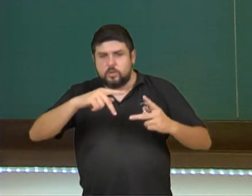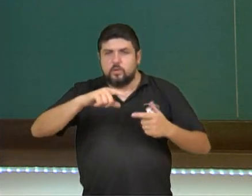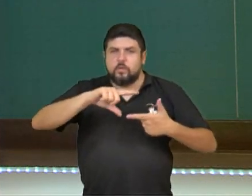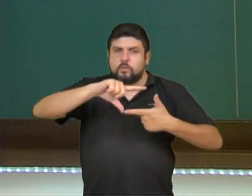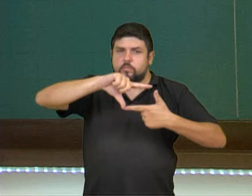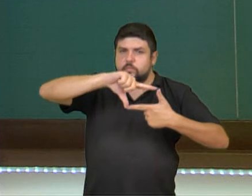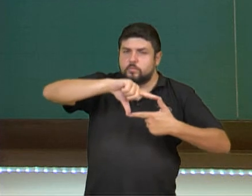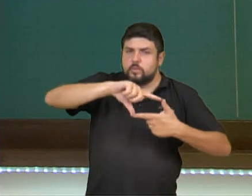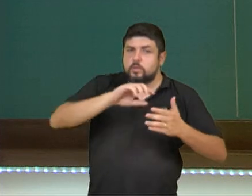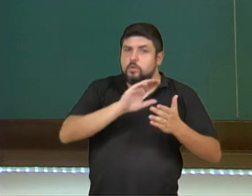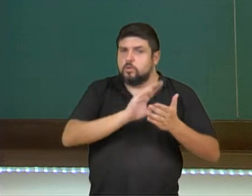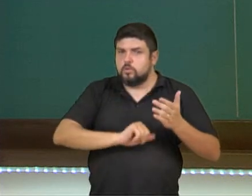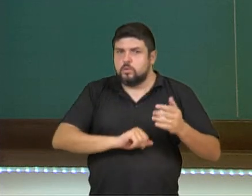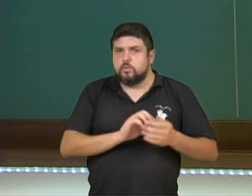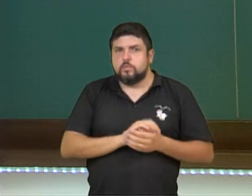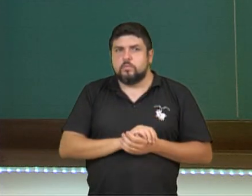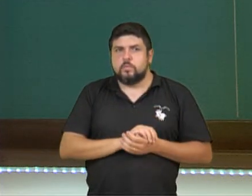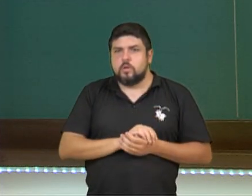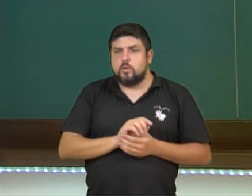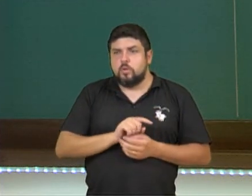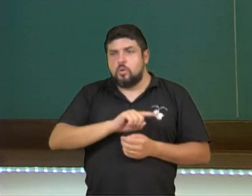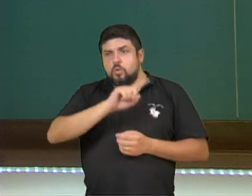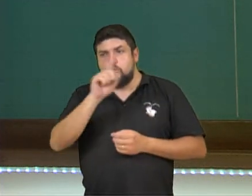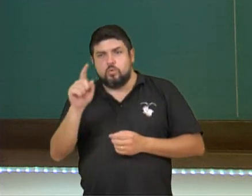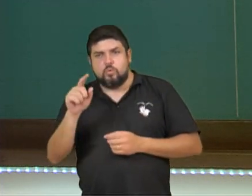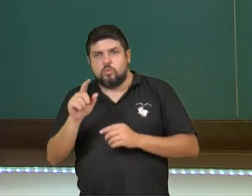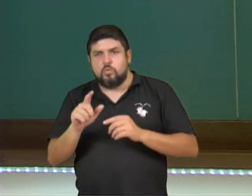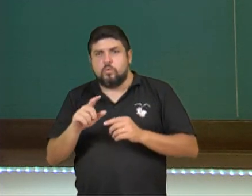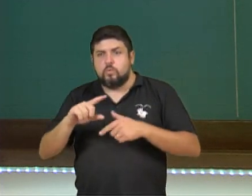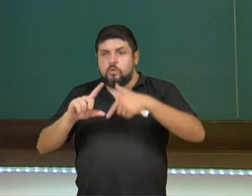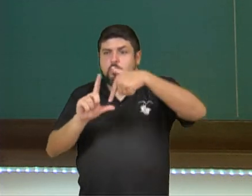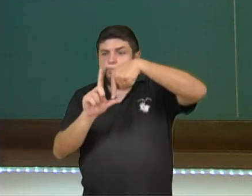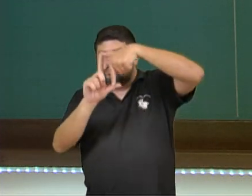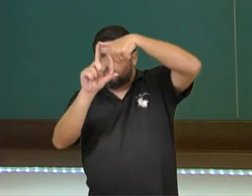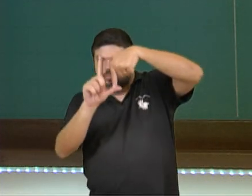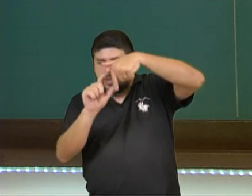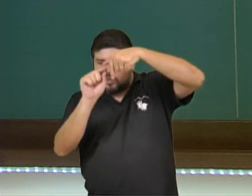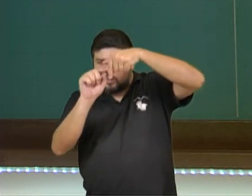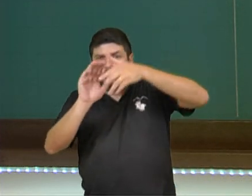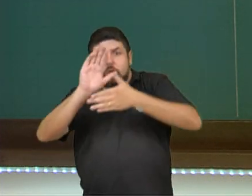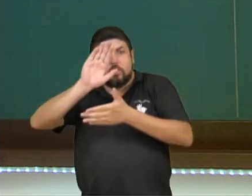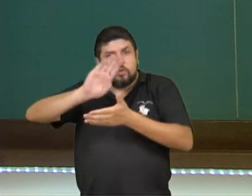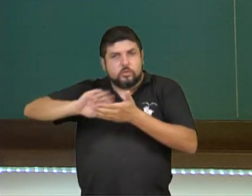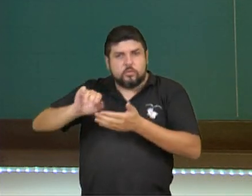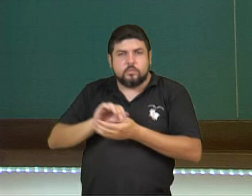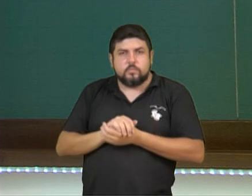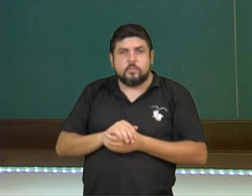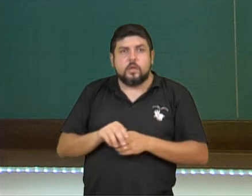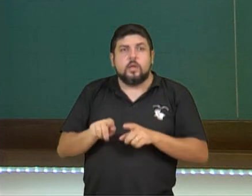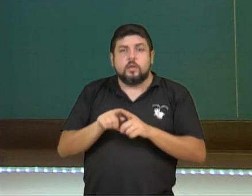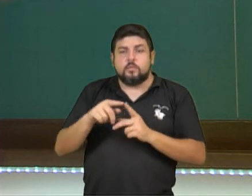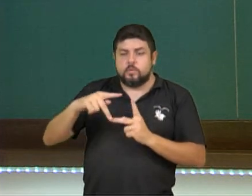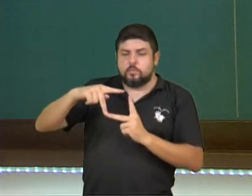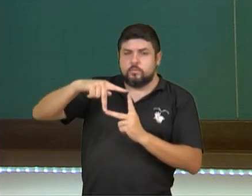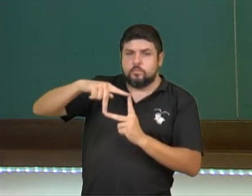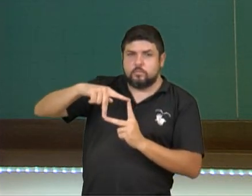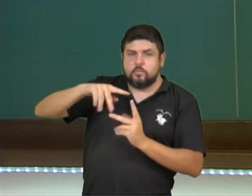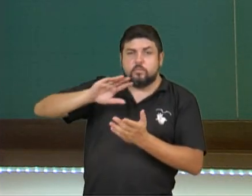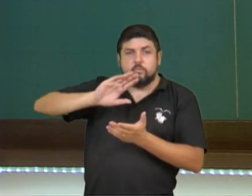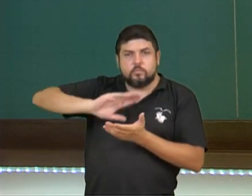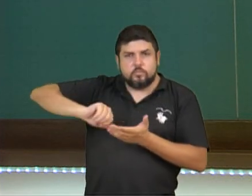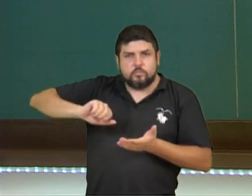a área do outro retângulo, que parece que é igual, e nós já vamos verificar que são, menos a área deste quadradinho